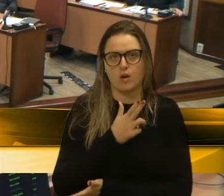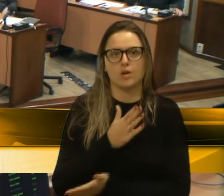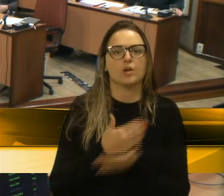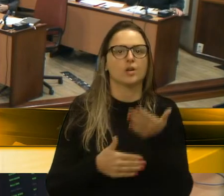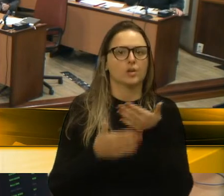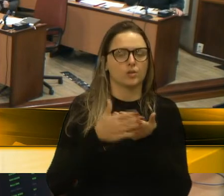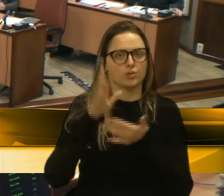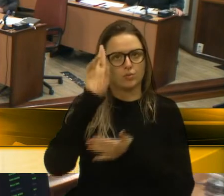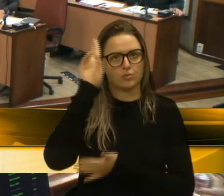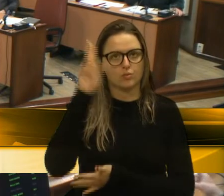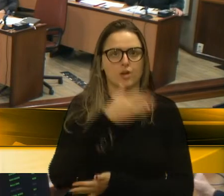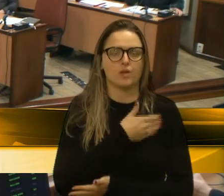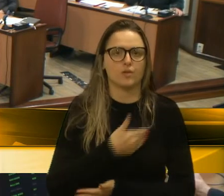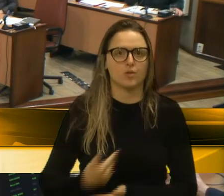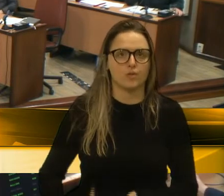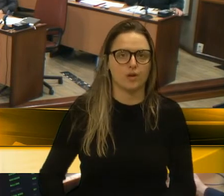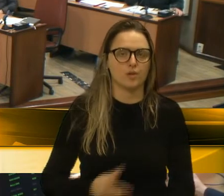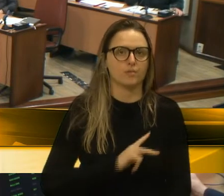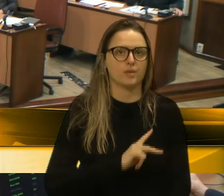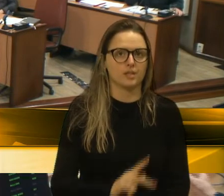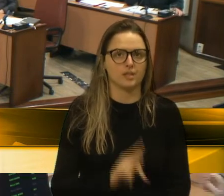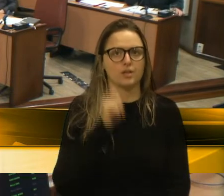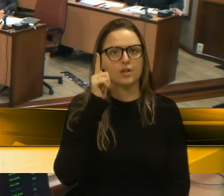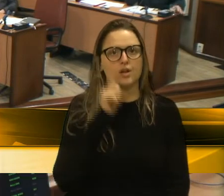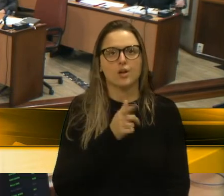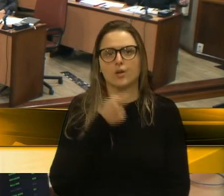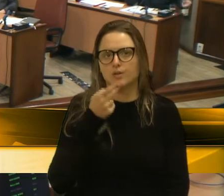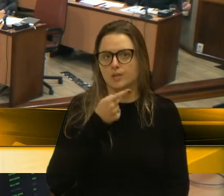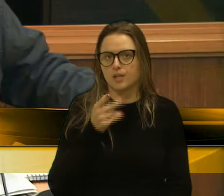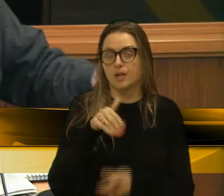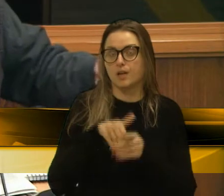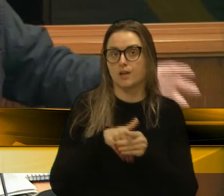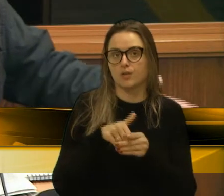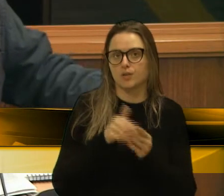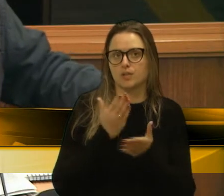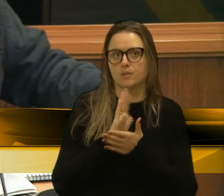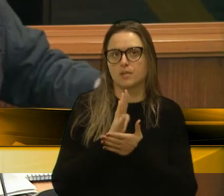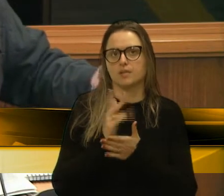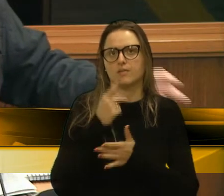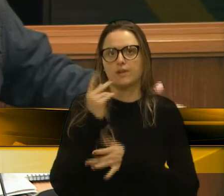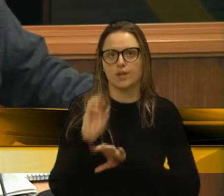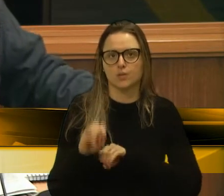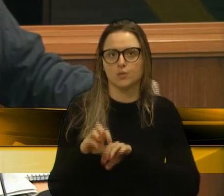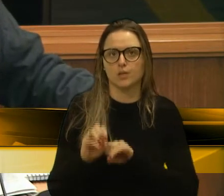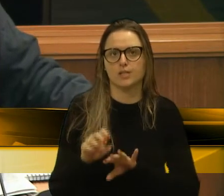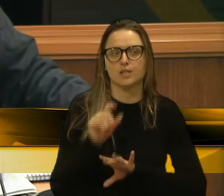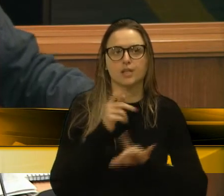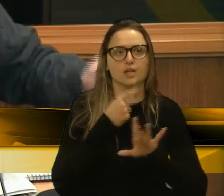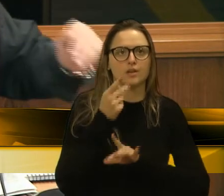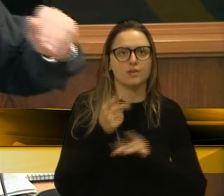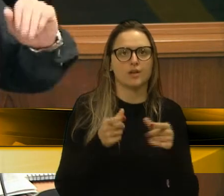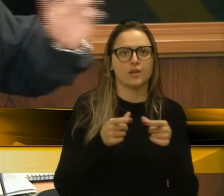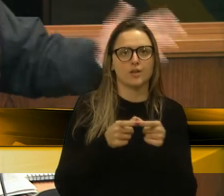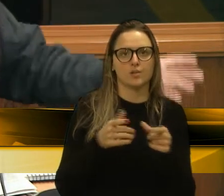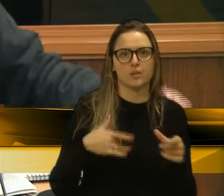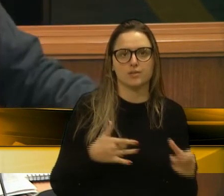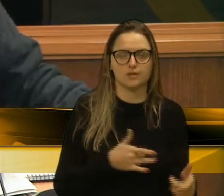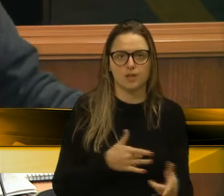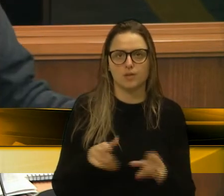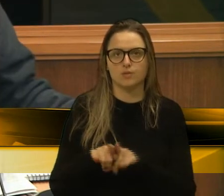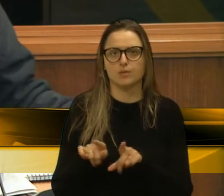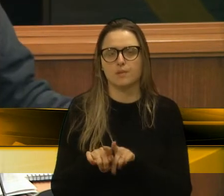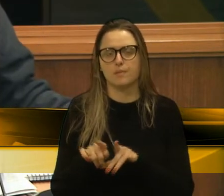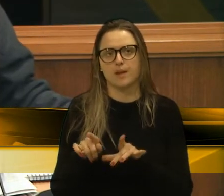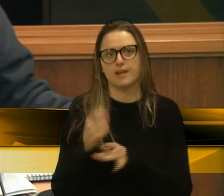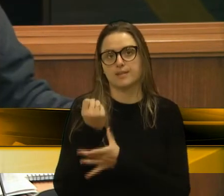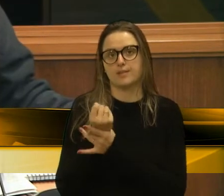prefeitos, governadores, presidentes se elegem falando da educação, né? Faz a campanha falando de educação, falando de saúde, segurança, e a coisa vai piorando cada vez mais,